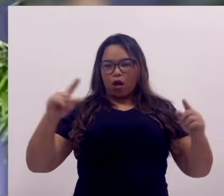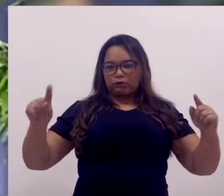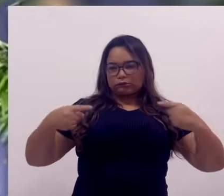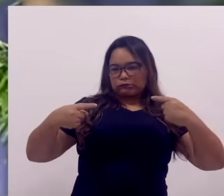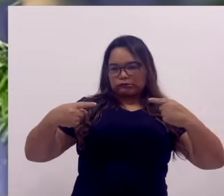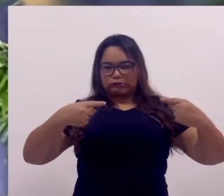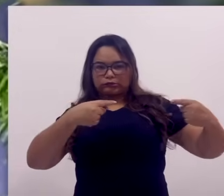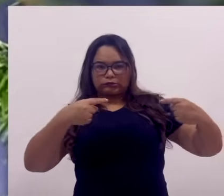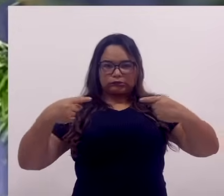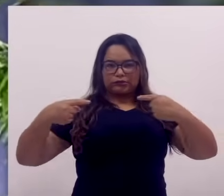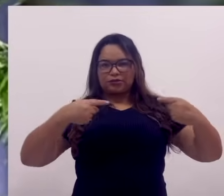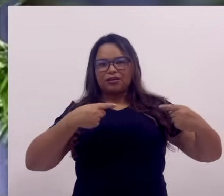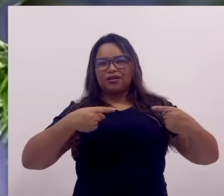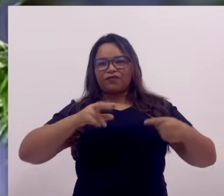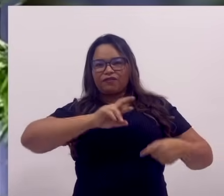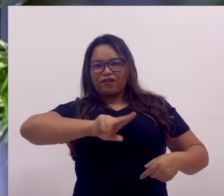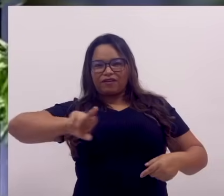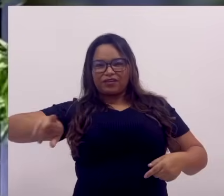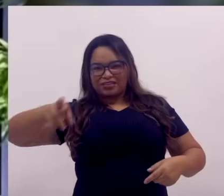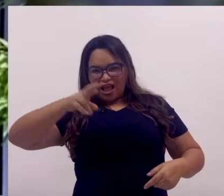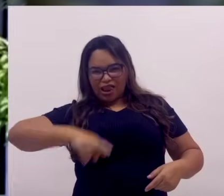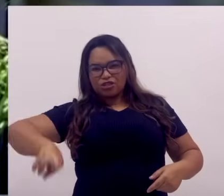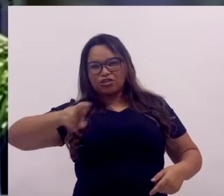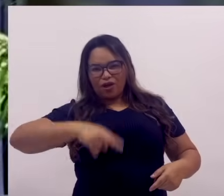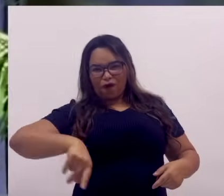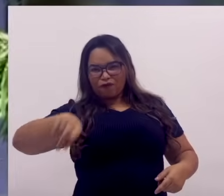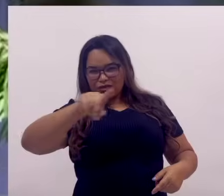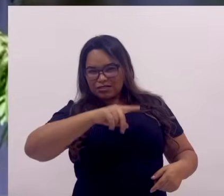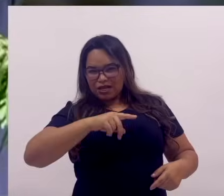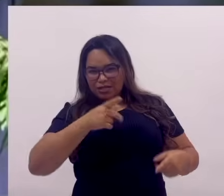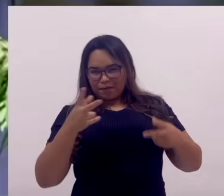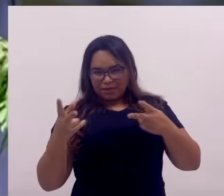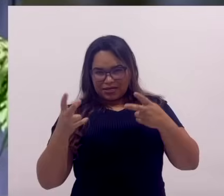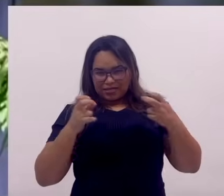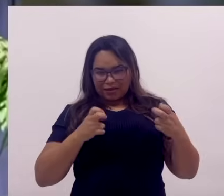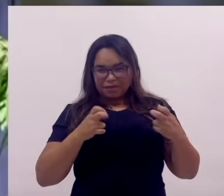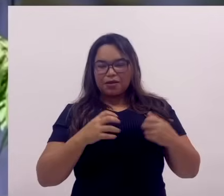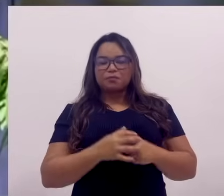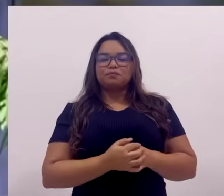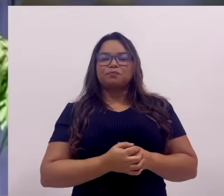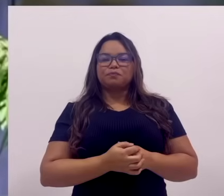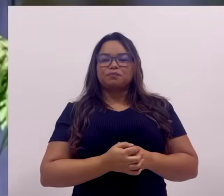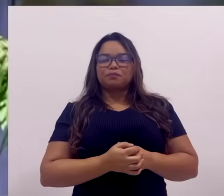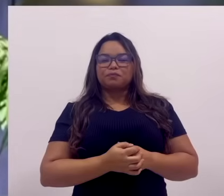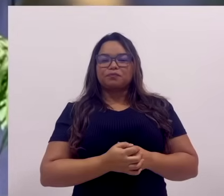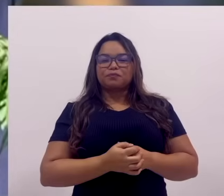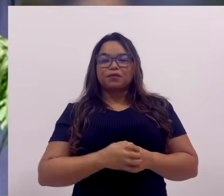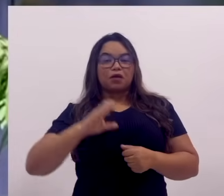Vocês já notaram isso? Quem sabe a solução para o problema que parece tão lógica